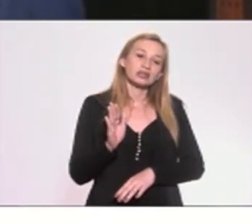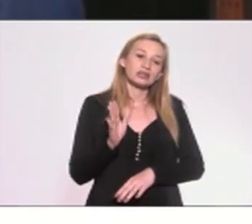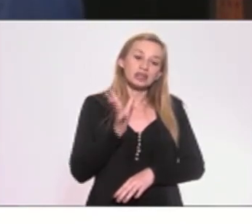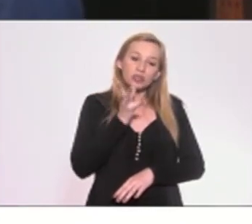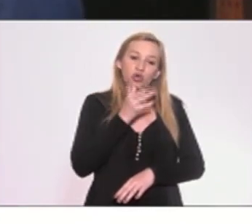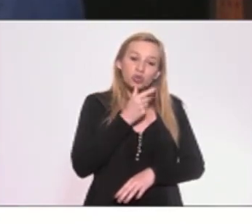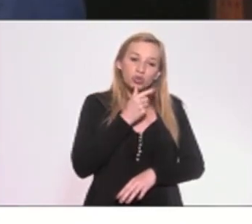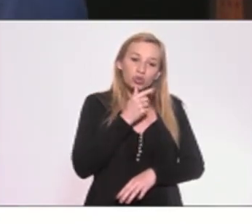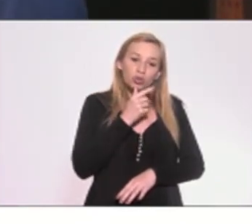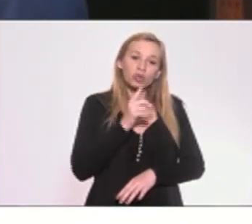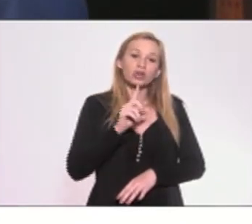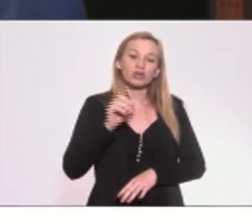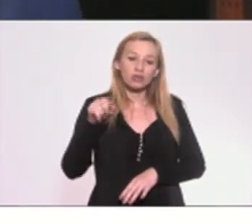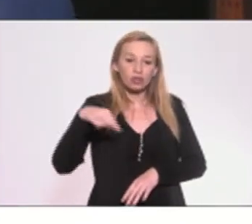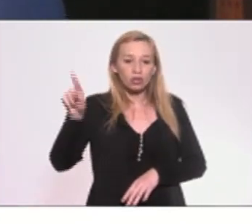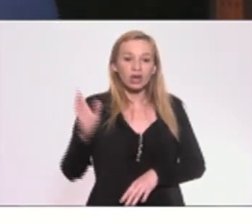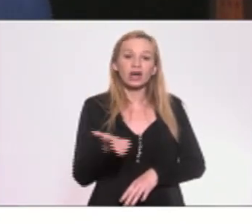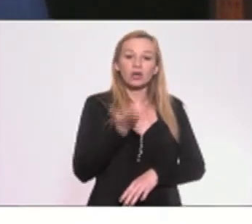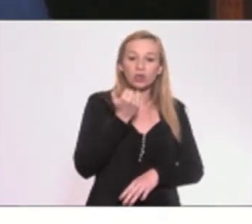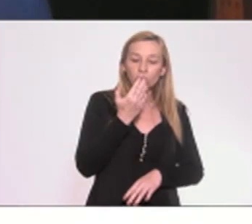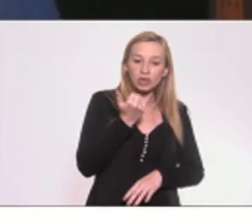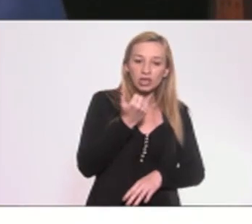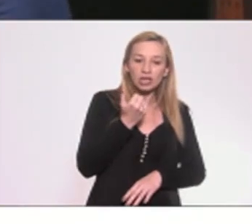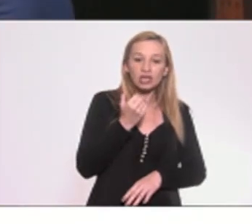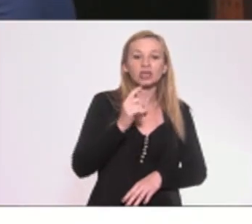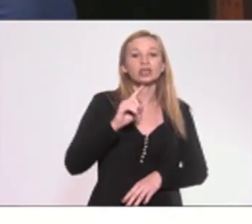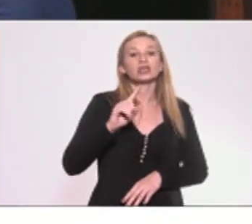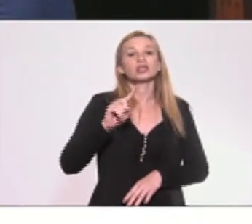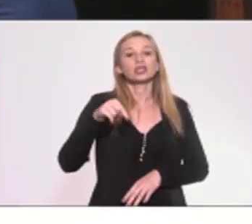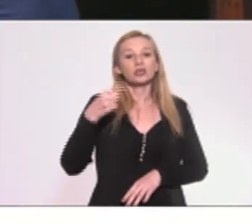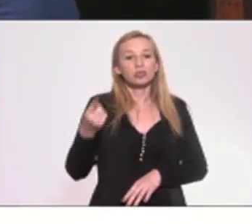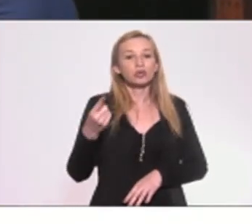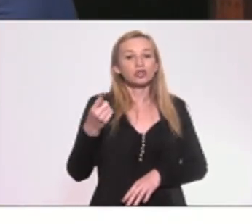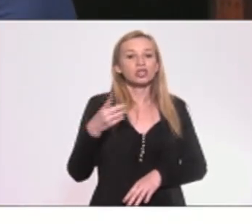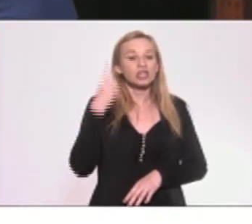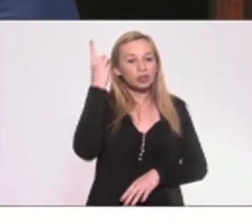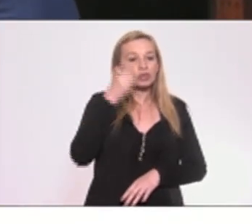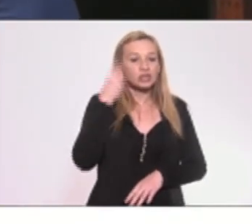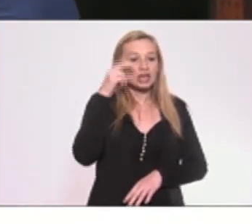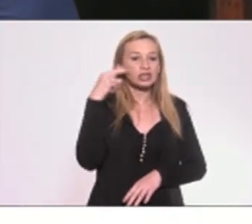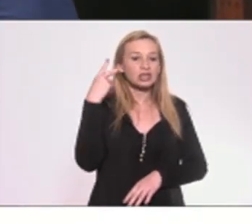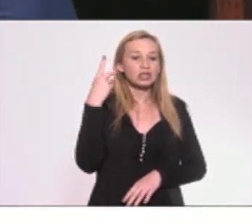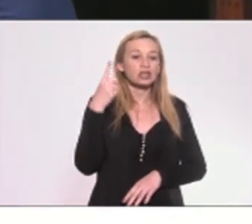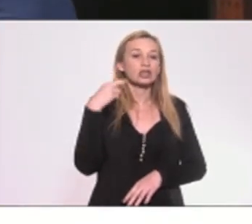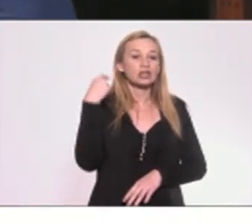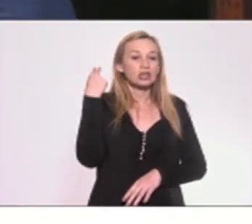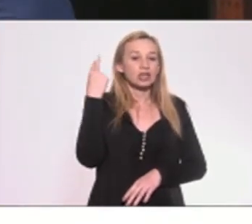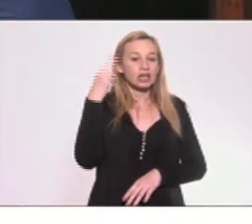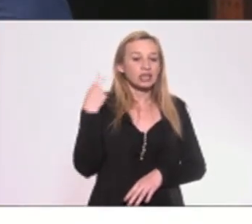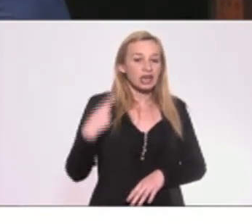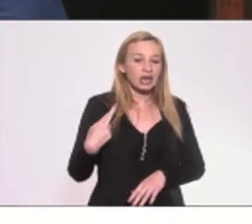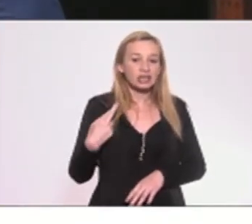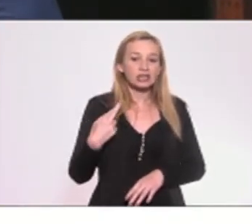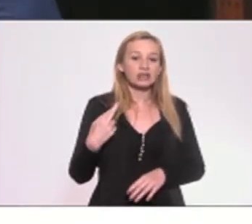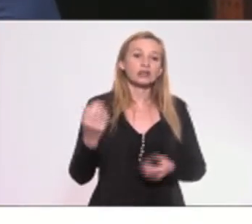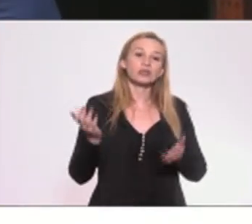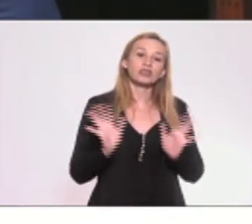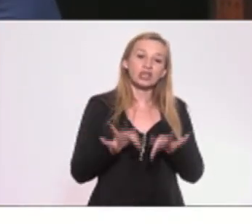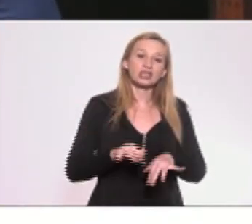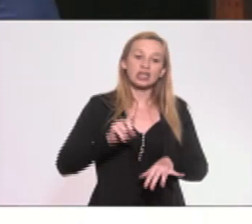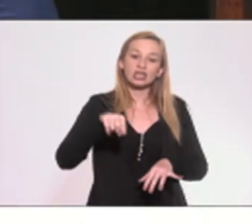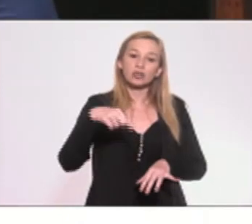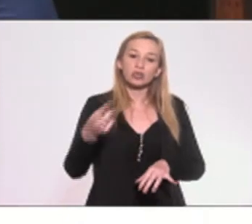foram almoçar e depois do pronunciamento, declaração de voto da deputada Renata Souza, nós vamos encerrar e retornaremos às 16